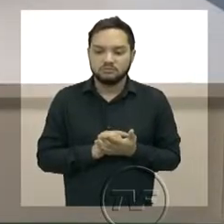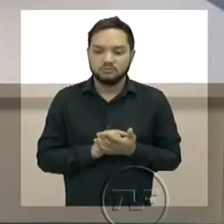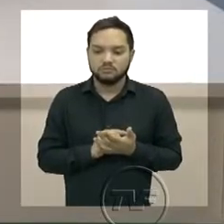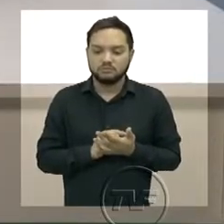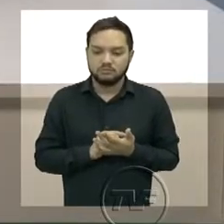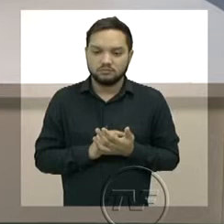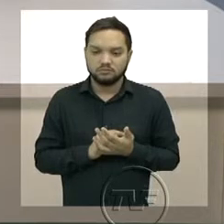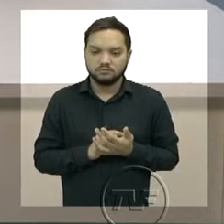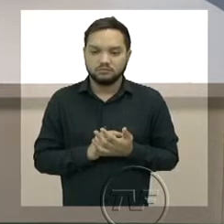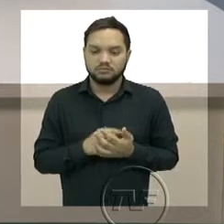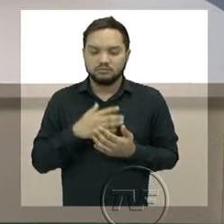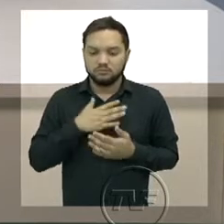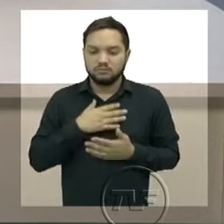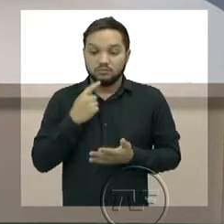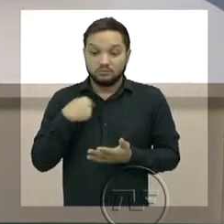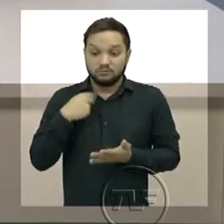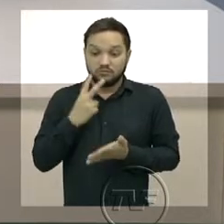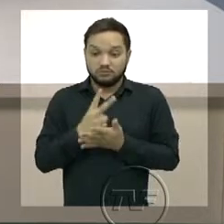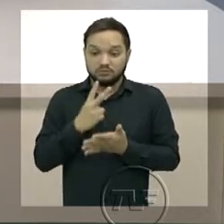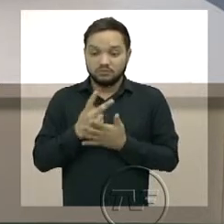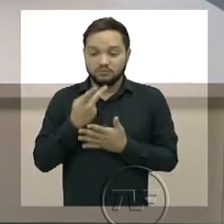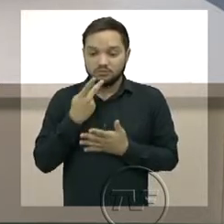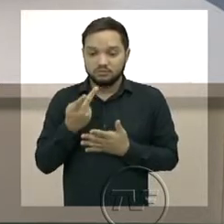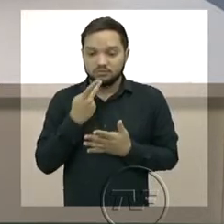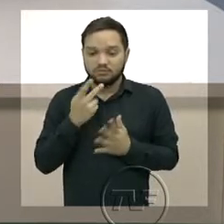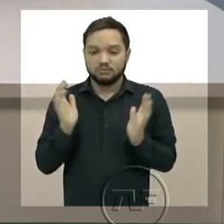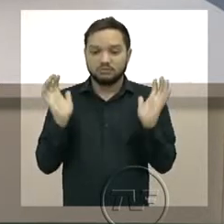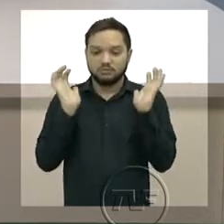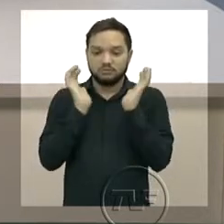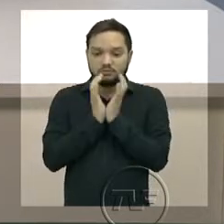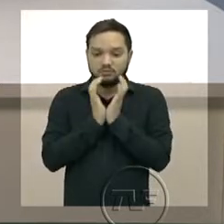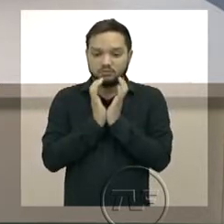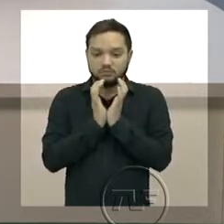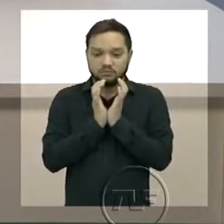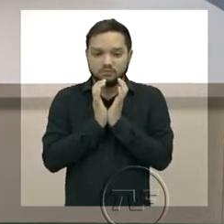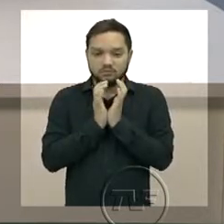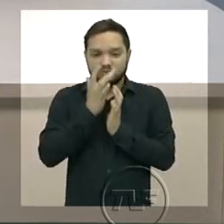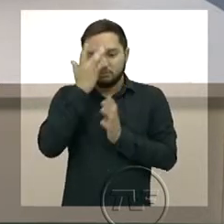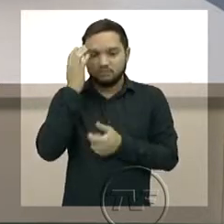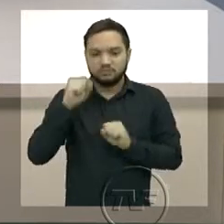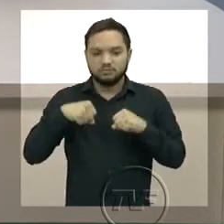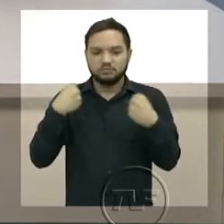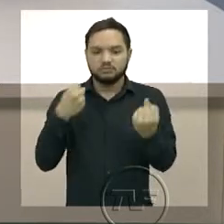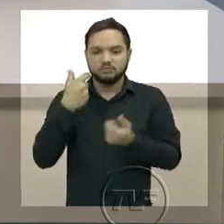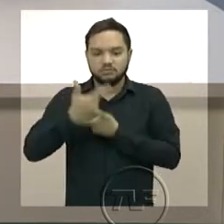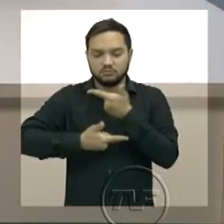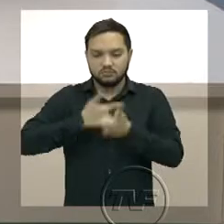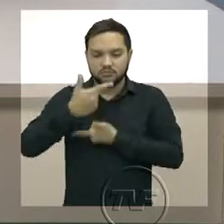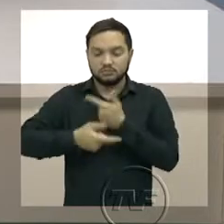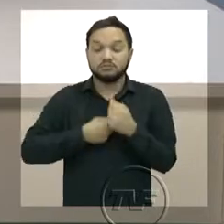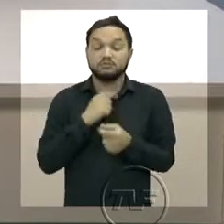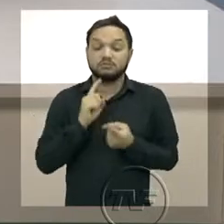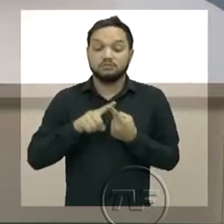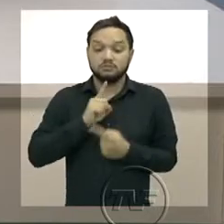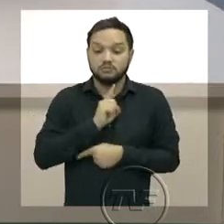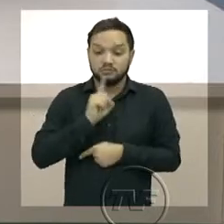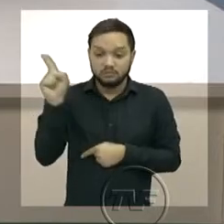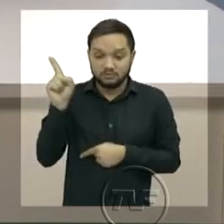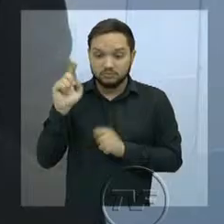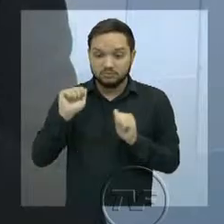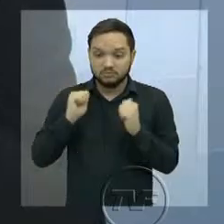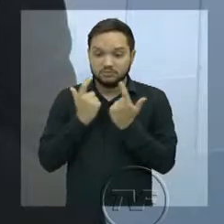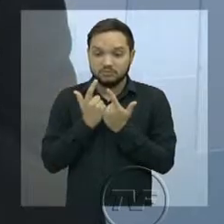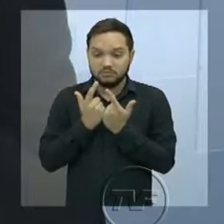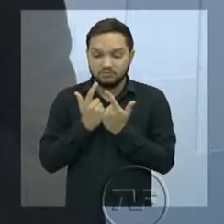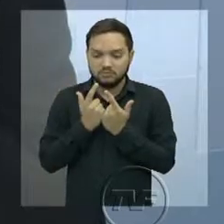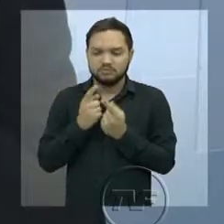pouquíssimos. Eu gosto de dizer o seguinte... E tem uma equipe muito boa ao lado deles, né? Todo mundo muito empenhado. E na Assembleia Legislativa do Estado do Ceará,